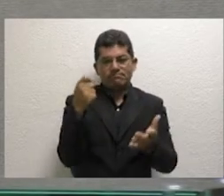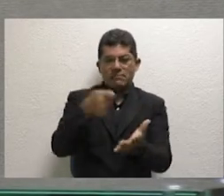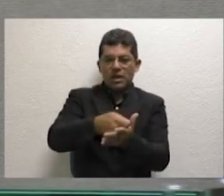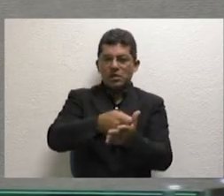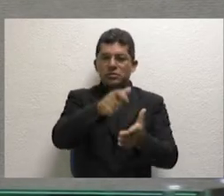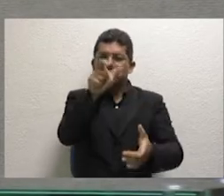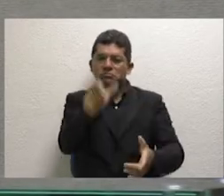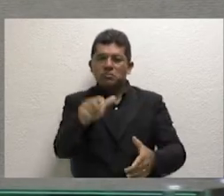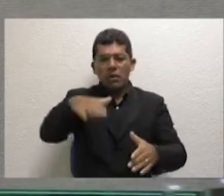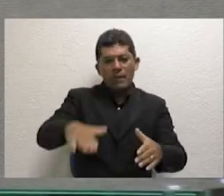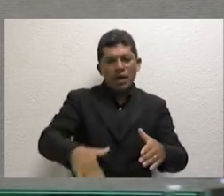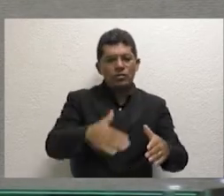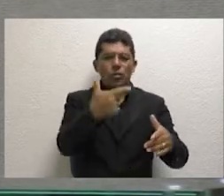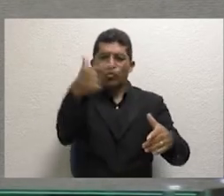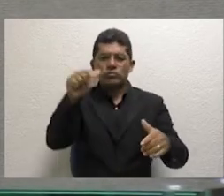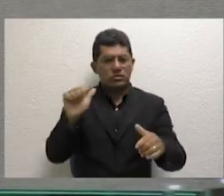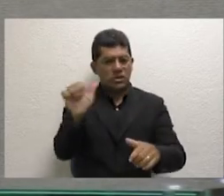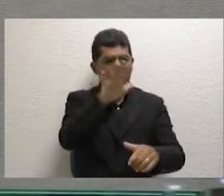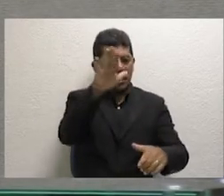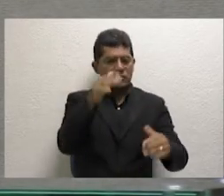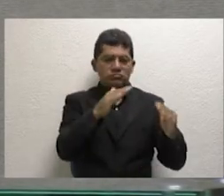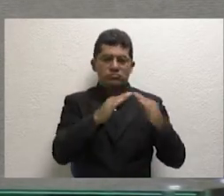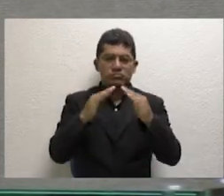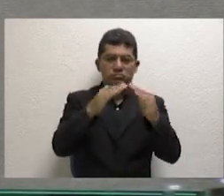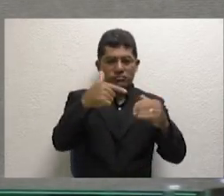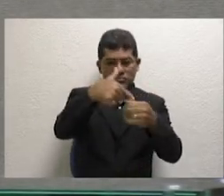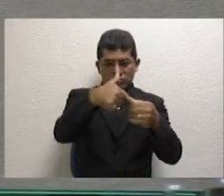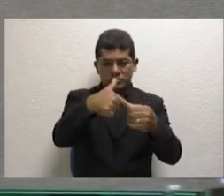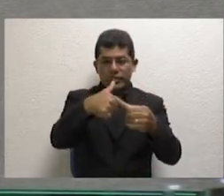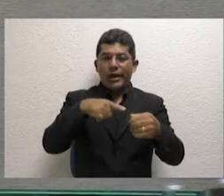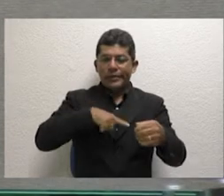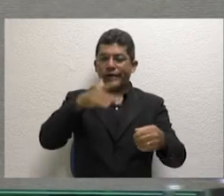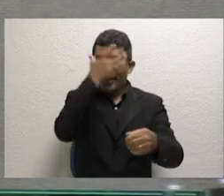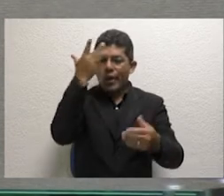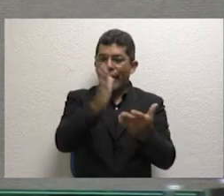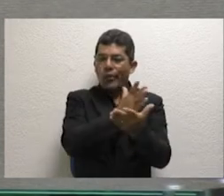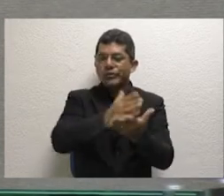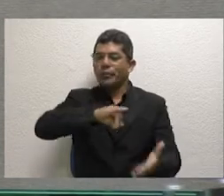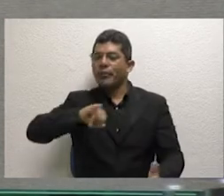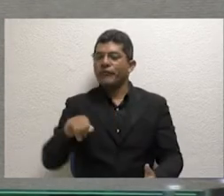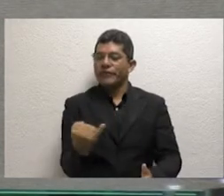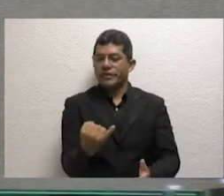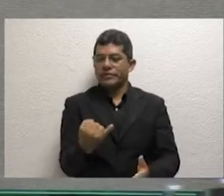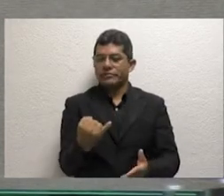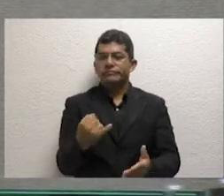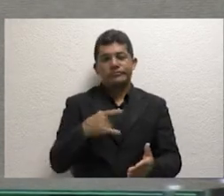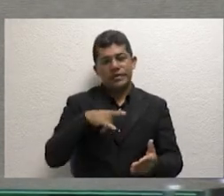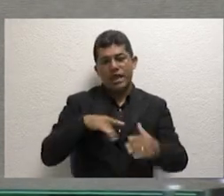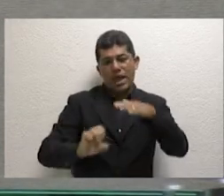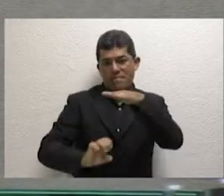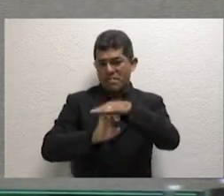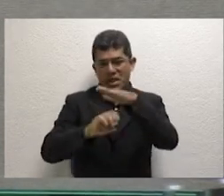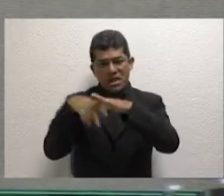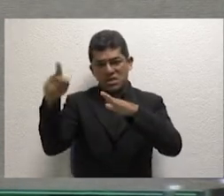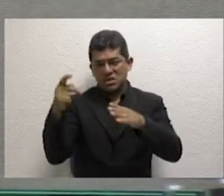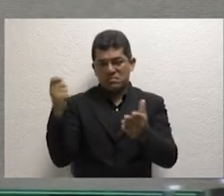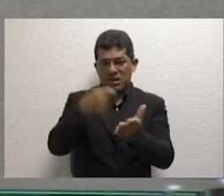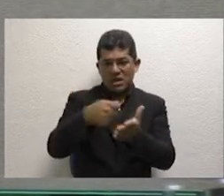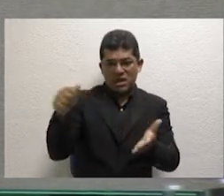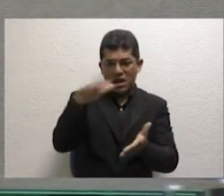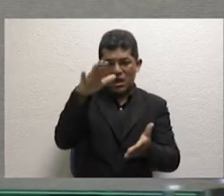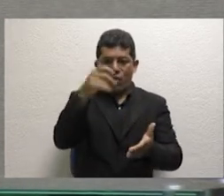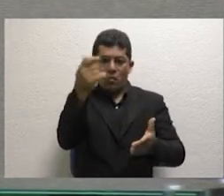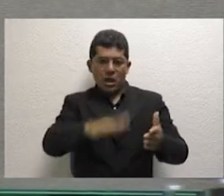regulamentação né cometem-se muitos abusos pode ser pela distribuidora pode ser pelo posto a